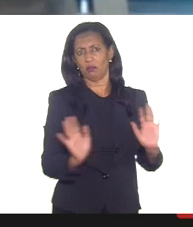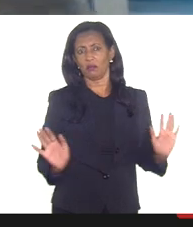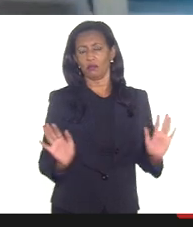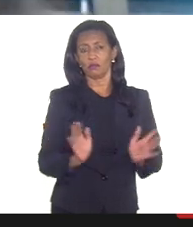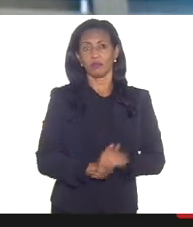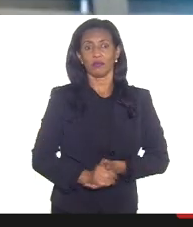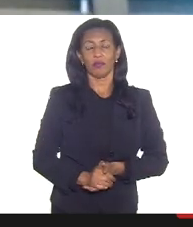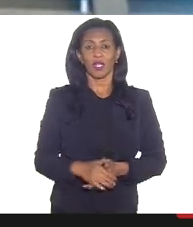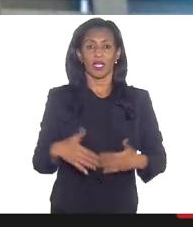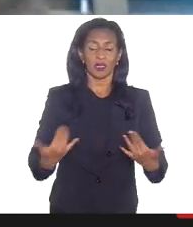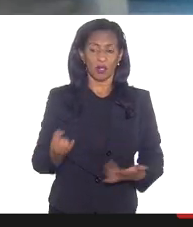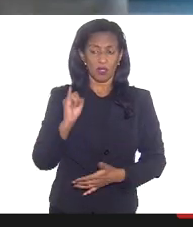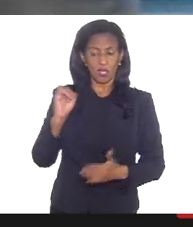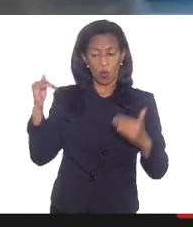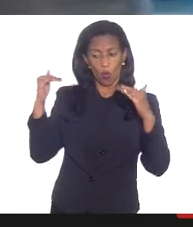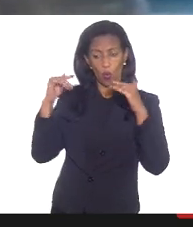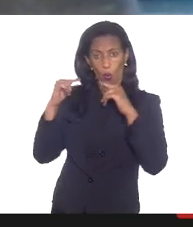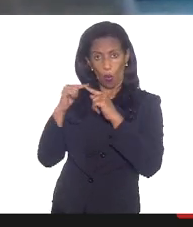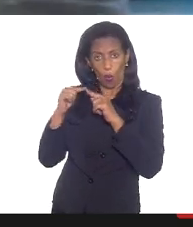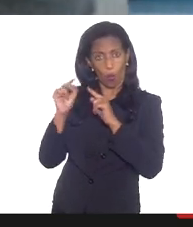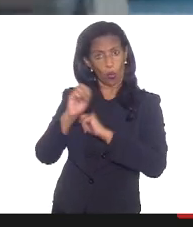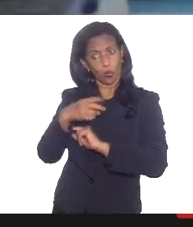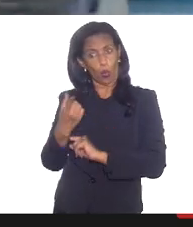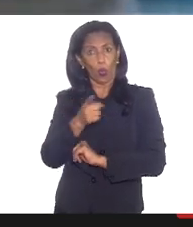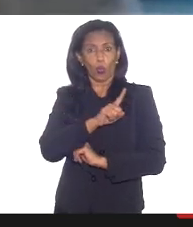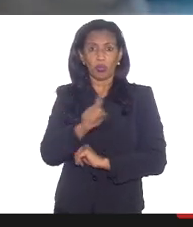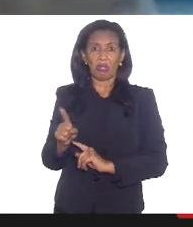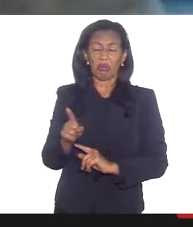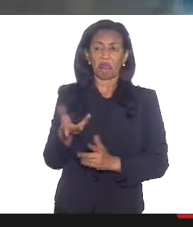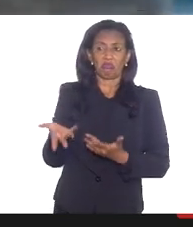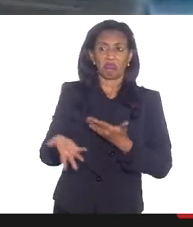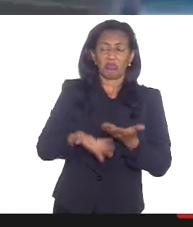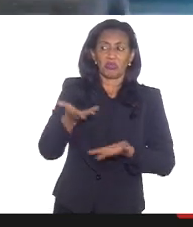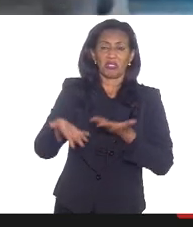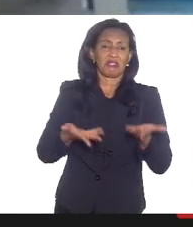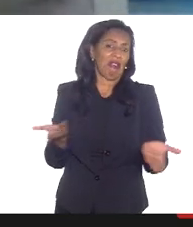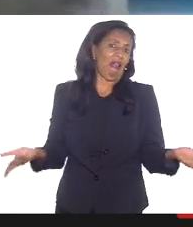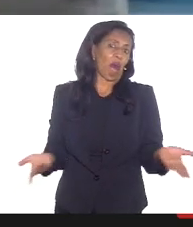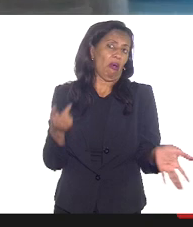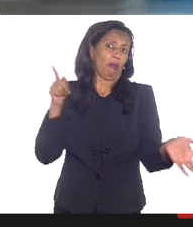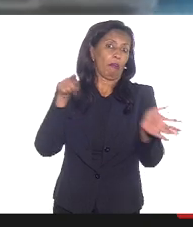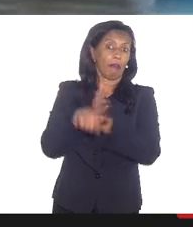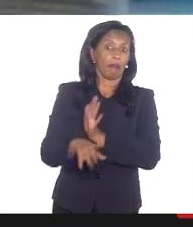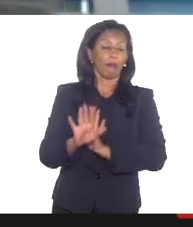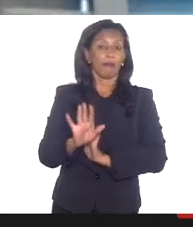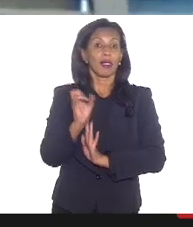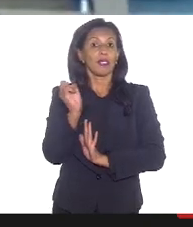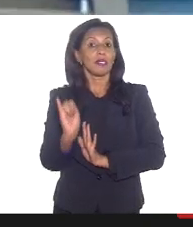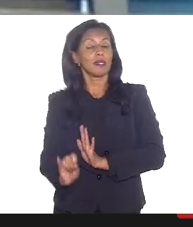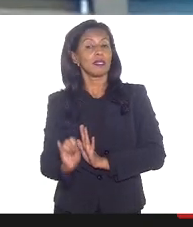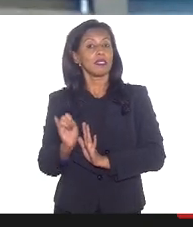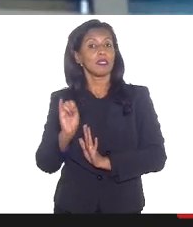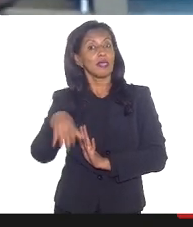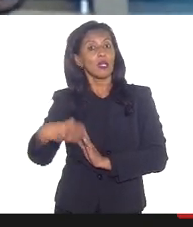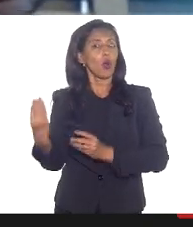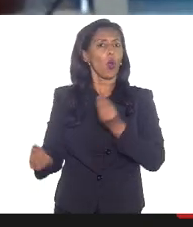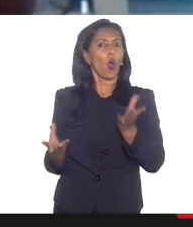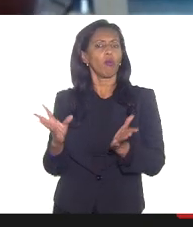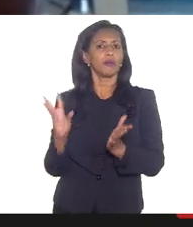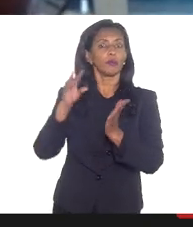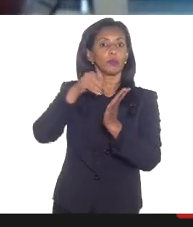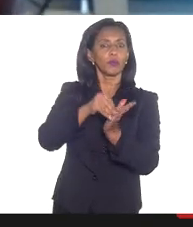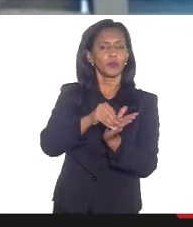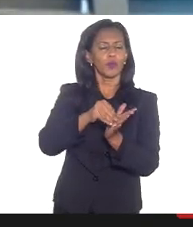se a gente concorda ou não com a BNCC, não se trata agora de perguntar isso, mas sim de que modo vai ser implementada